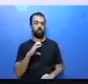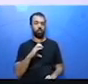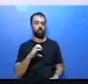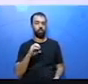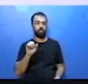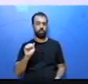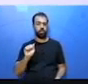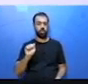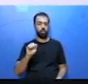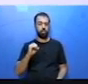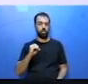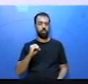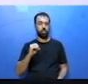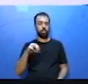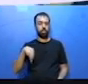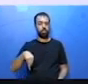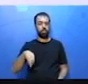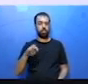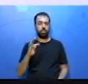do raio.